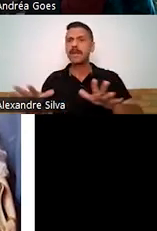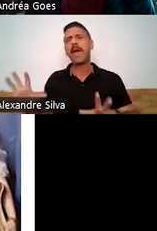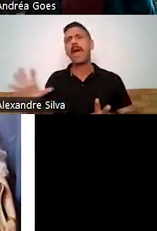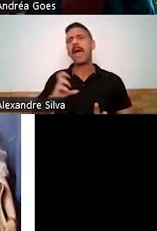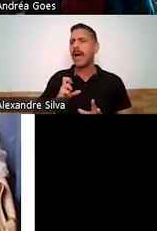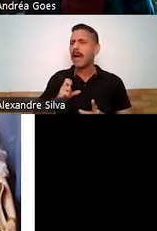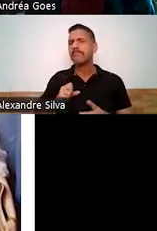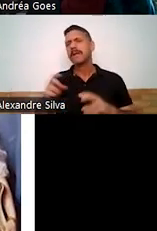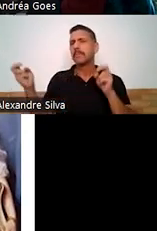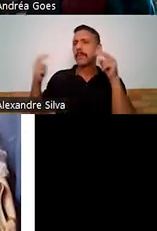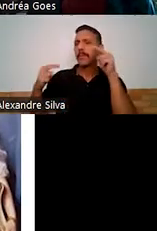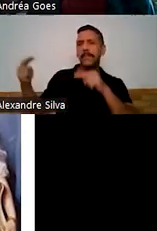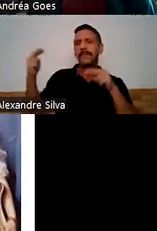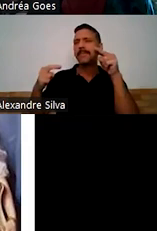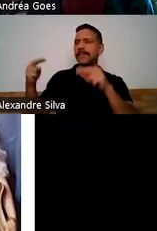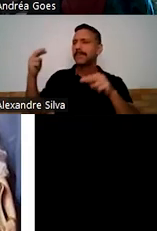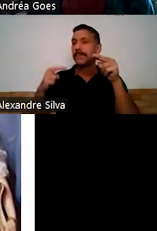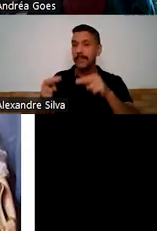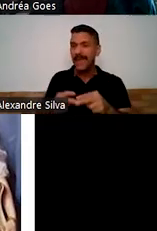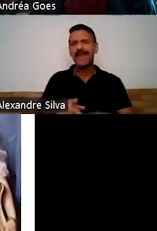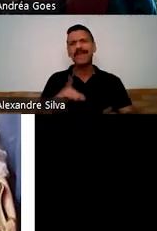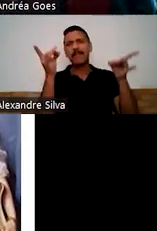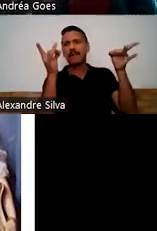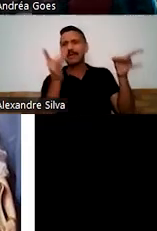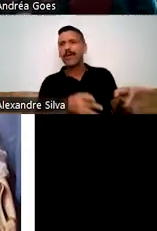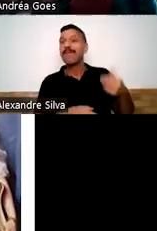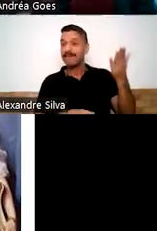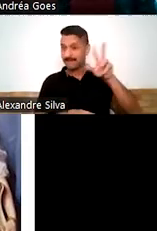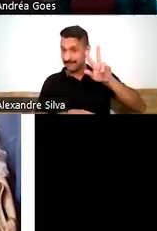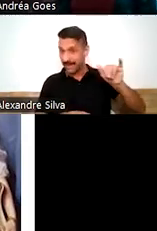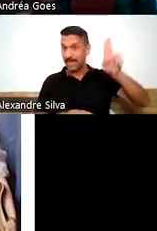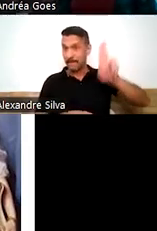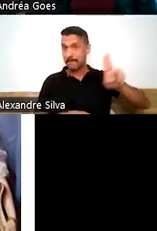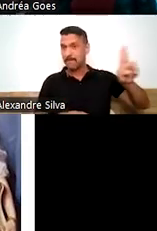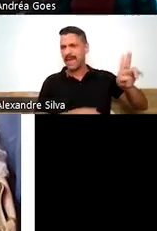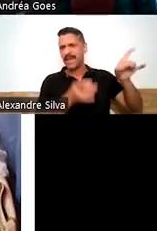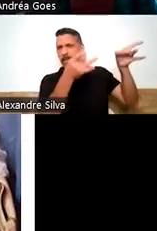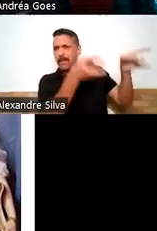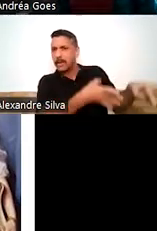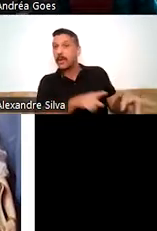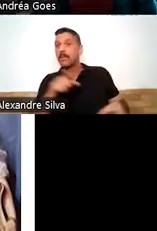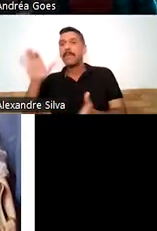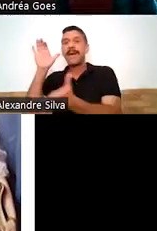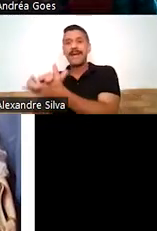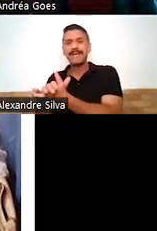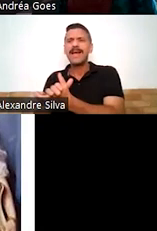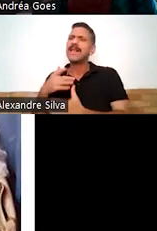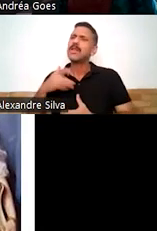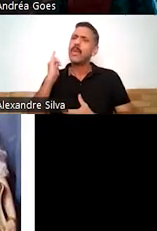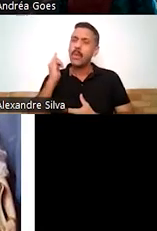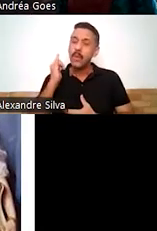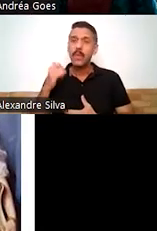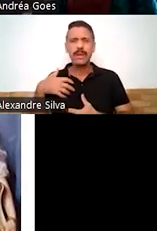desde cedo, ele sai do seminário para casar com ela, e dali a vida é o que ele conta, né? Porque a tortura dele